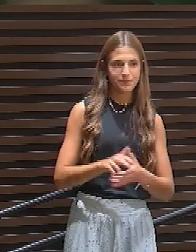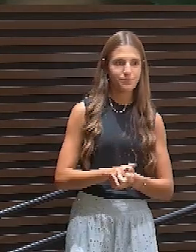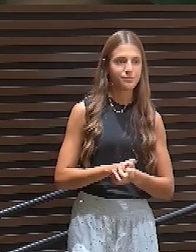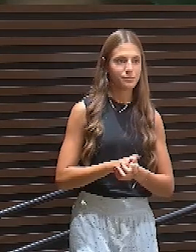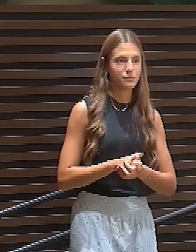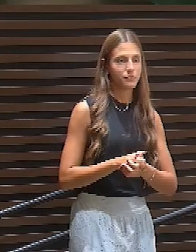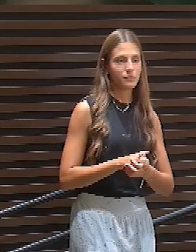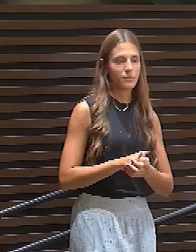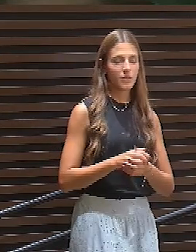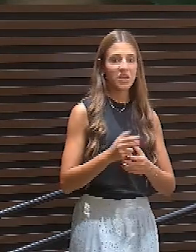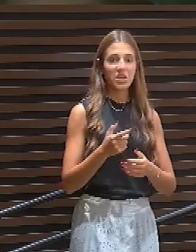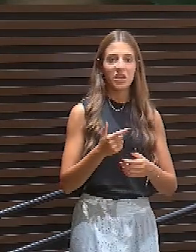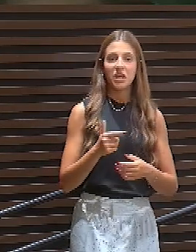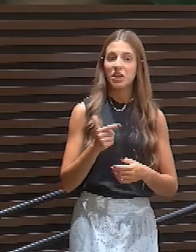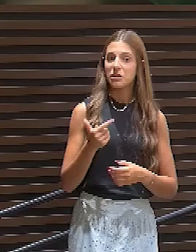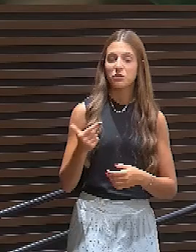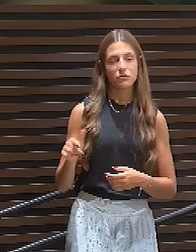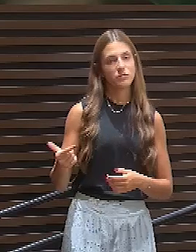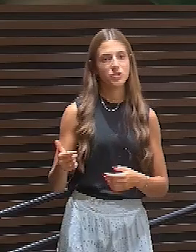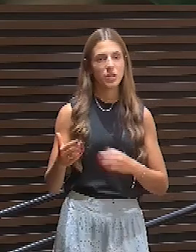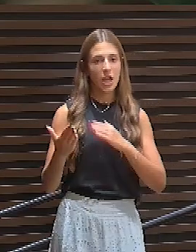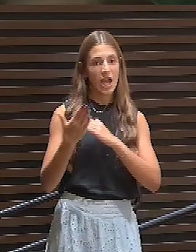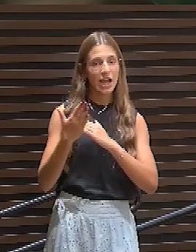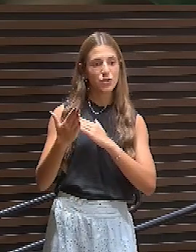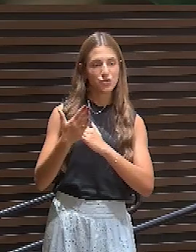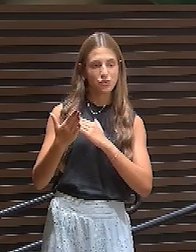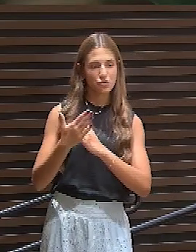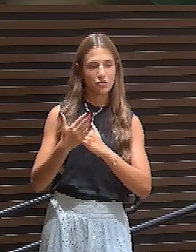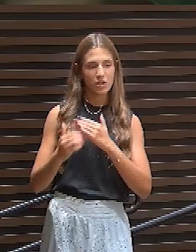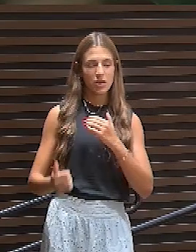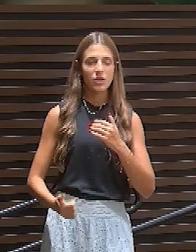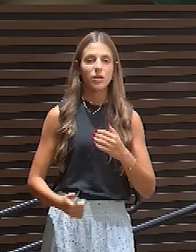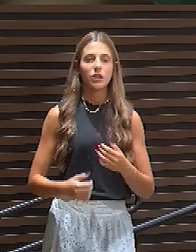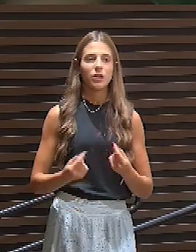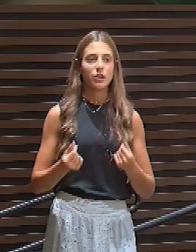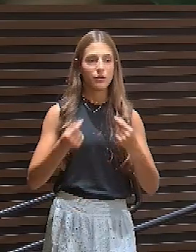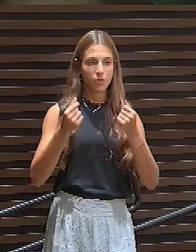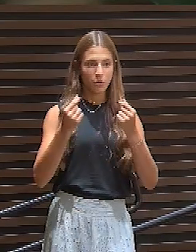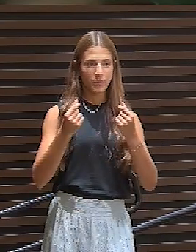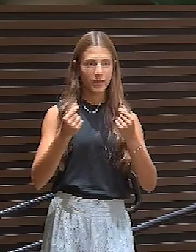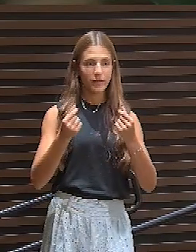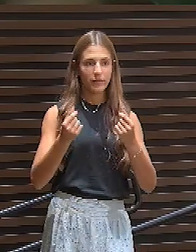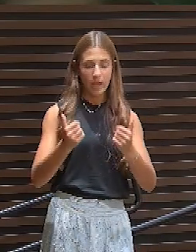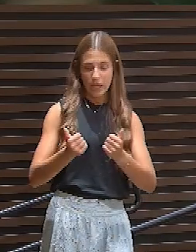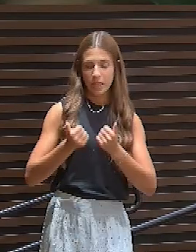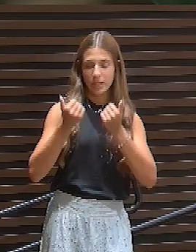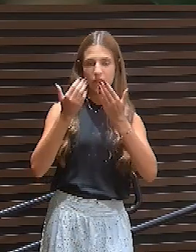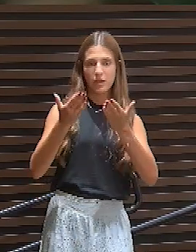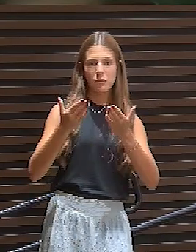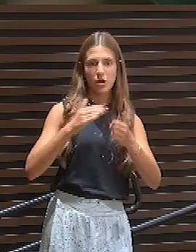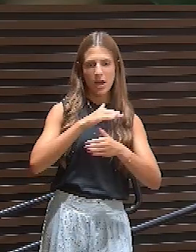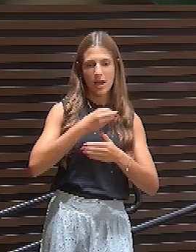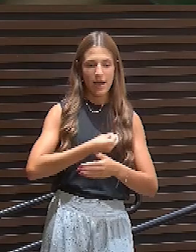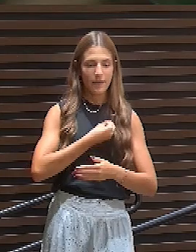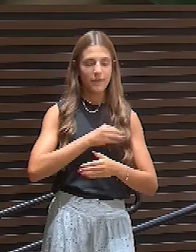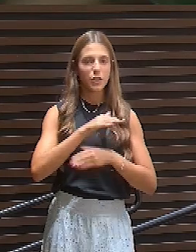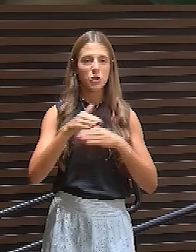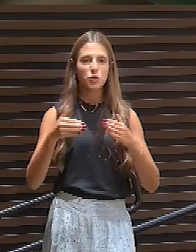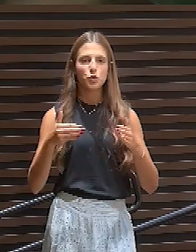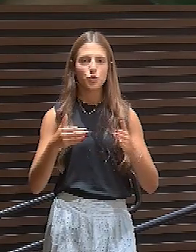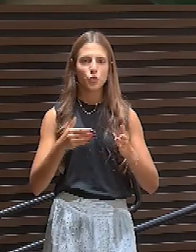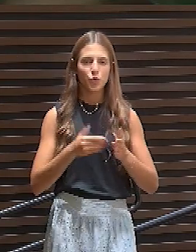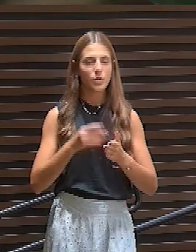Sem apoio financeiro, Carey dedicou a sua vida inteira para os indianos, para que eles pudessem ler a